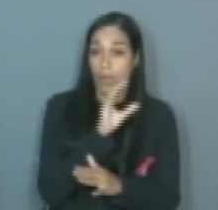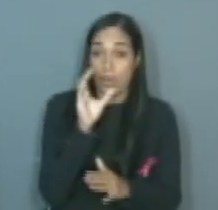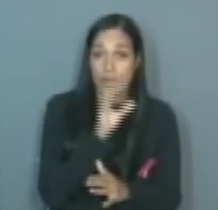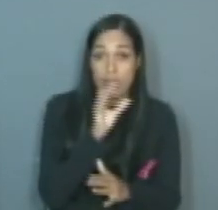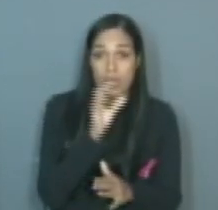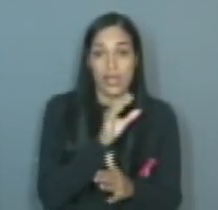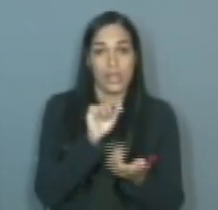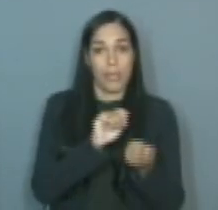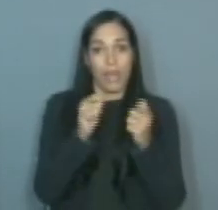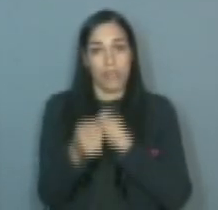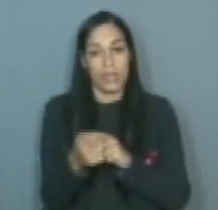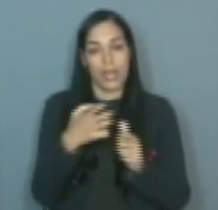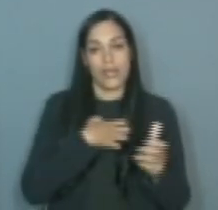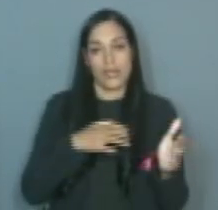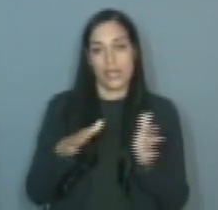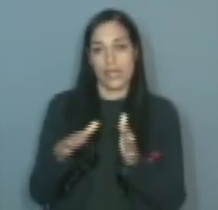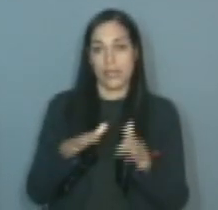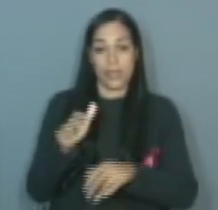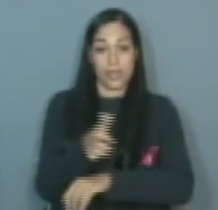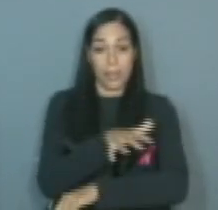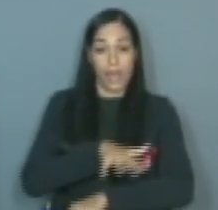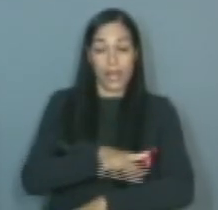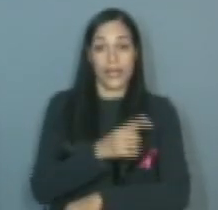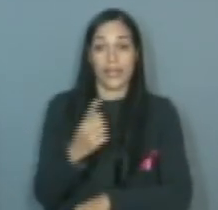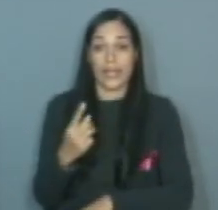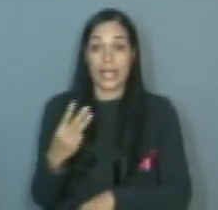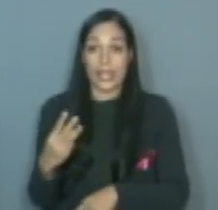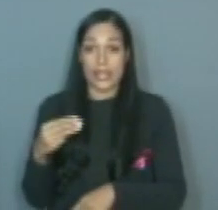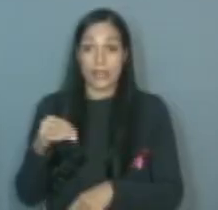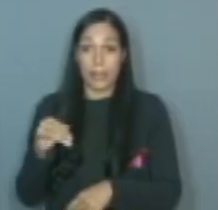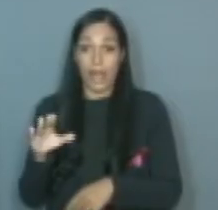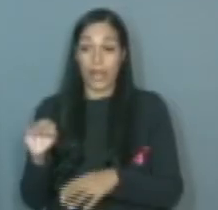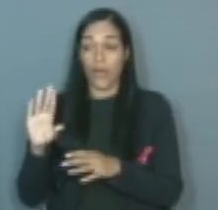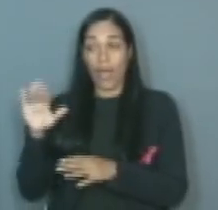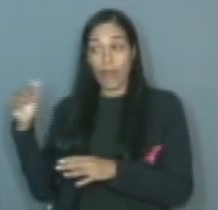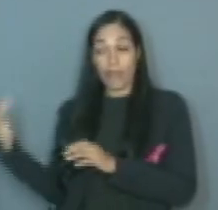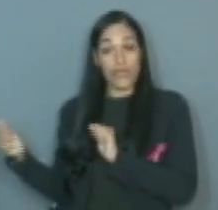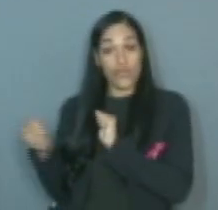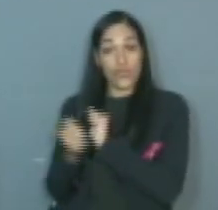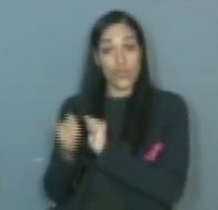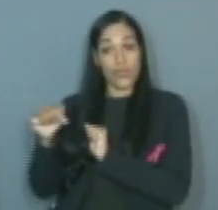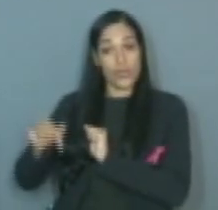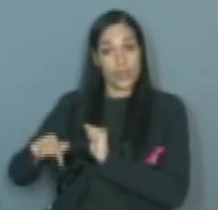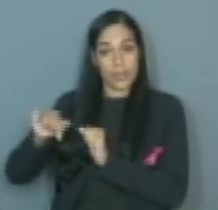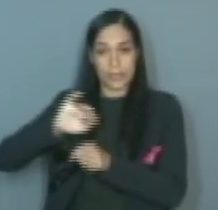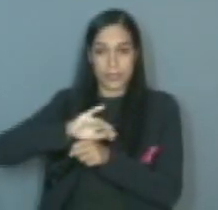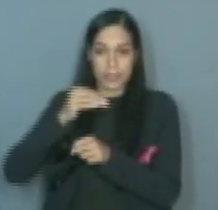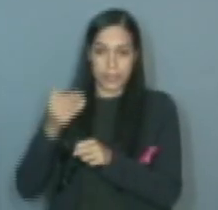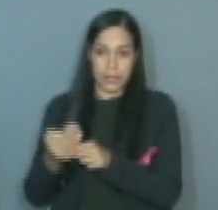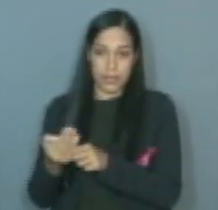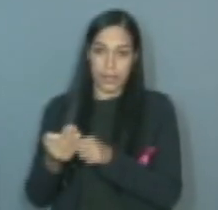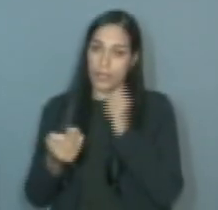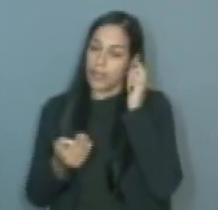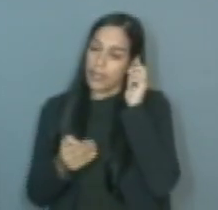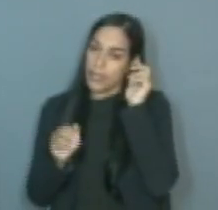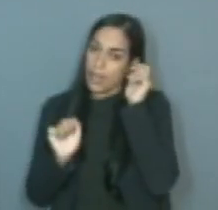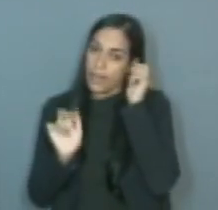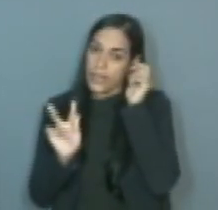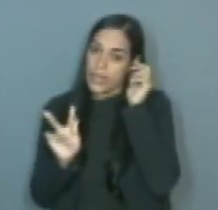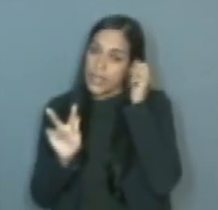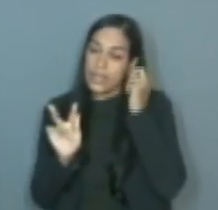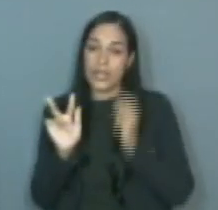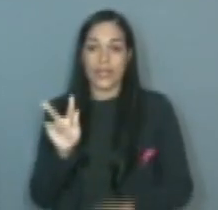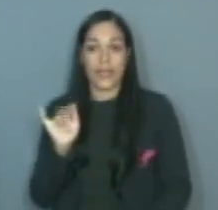para adequação de acessibilidade no Parque 13 de Maio, que fica aqui do lado, na Avenida Visconde de Suassuna e